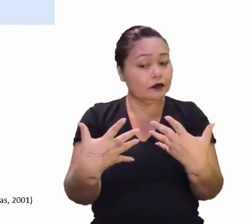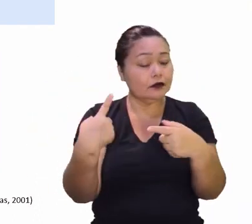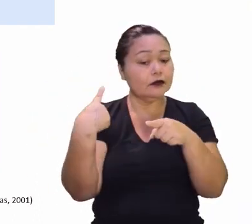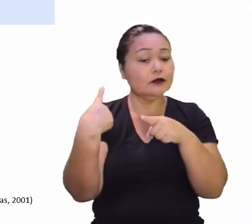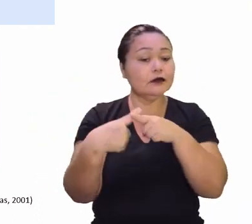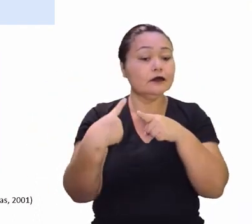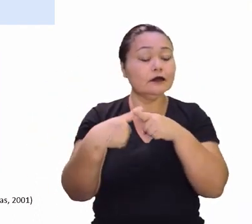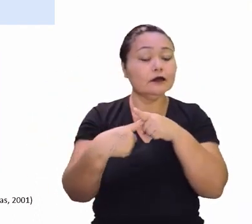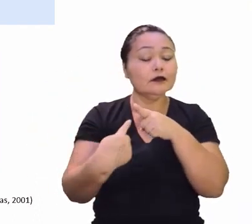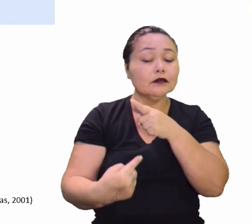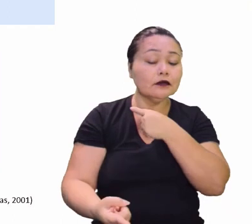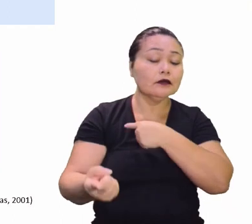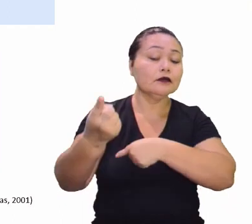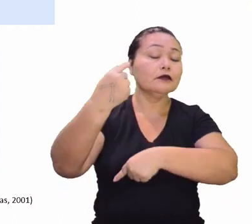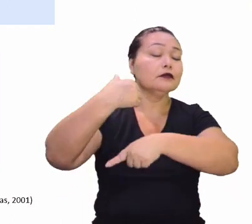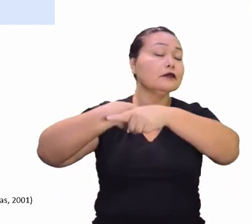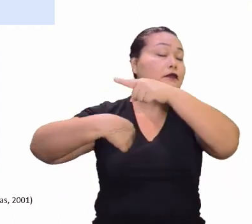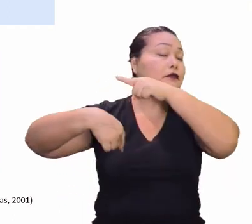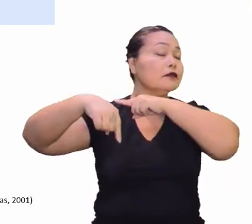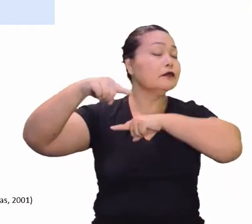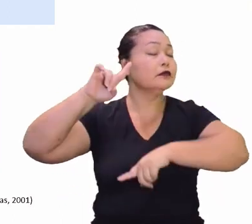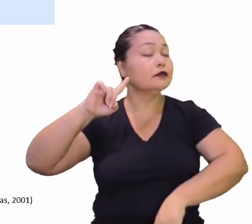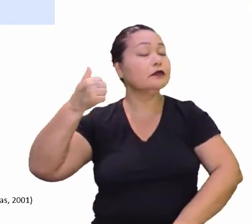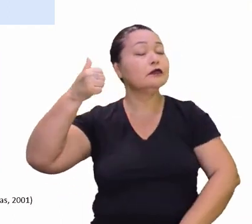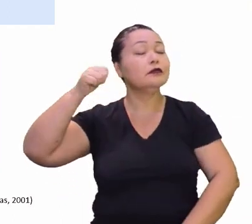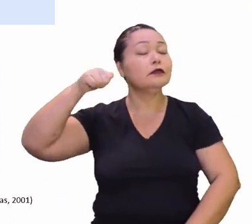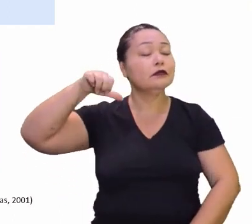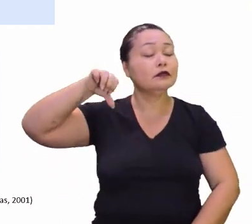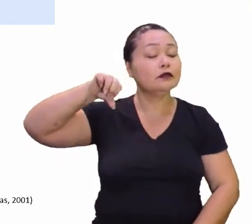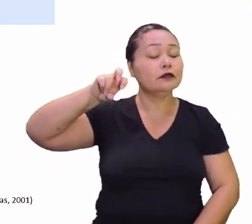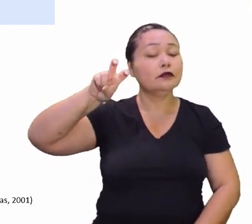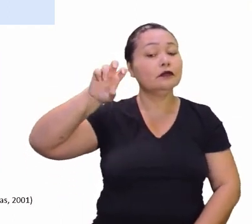porquê. Porque lá por volta de